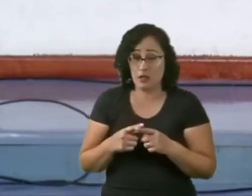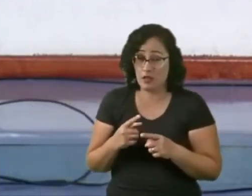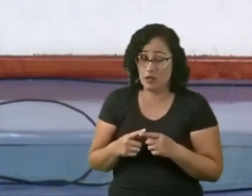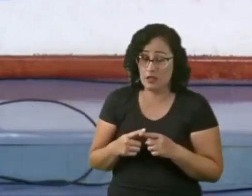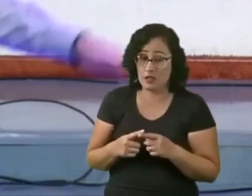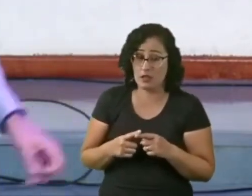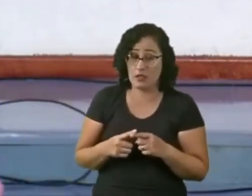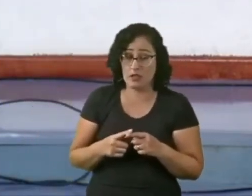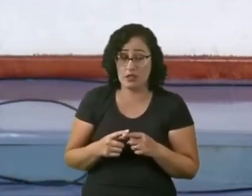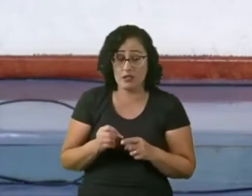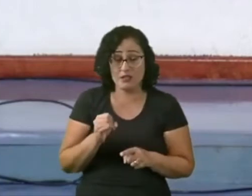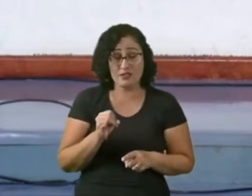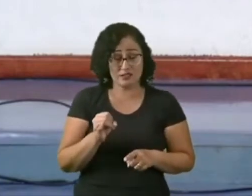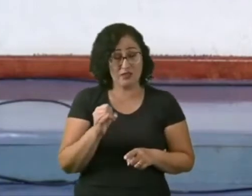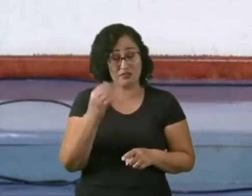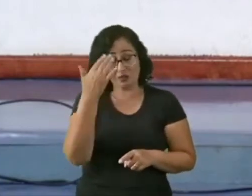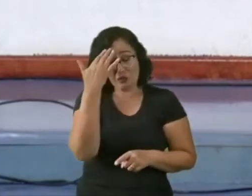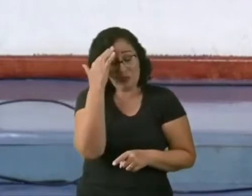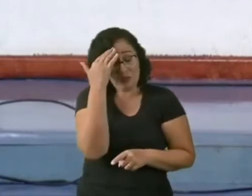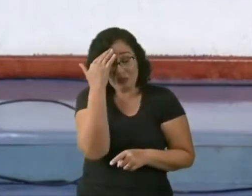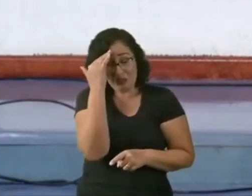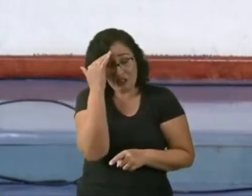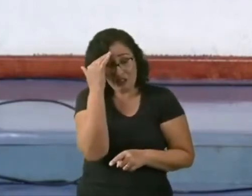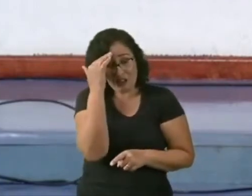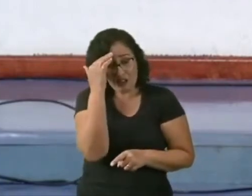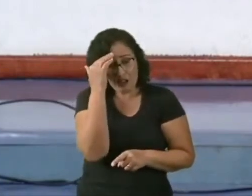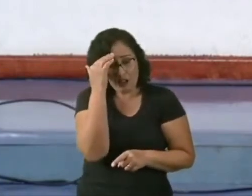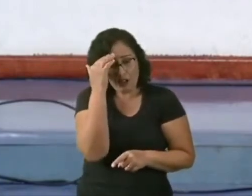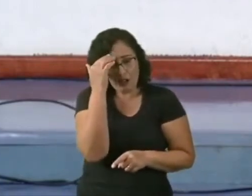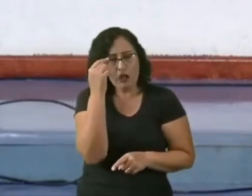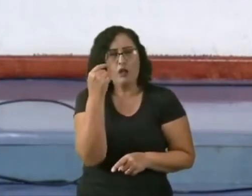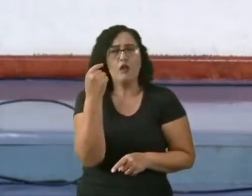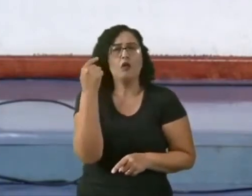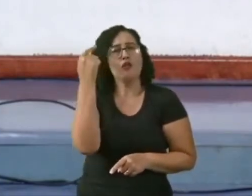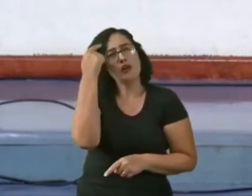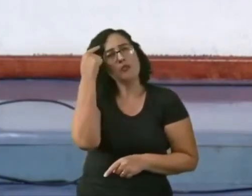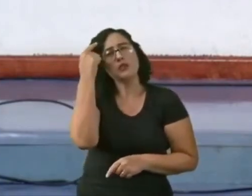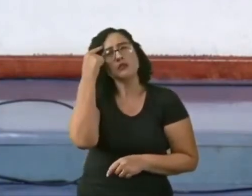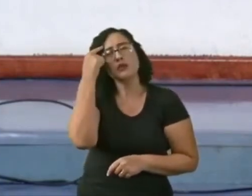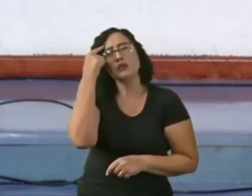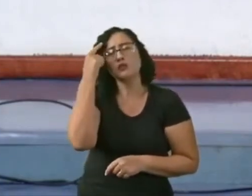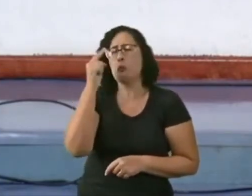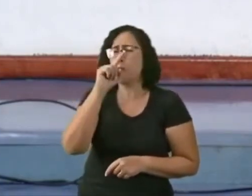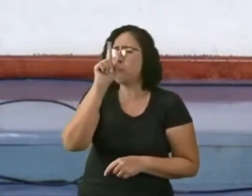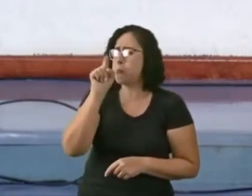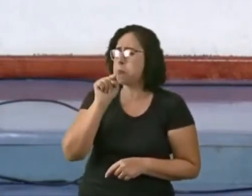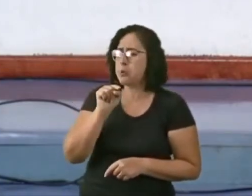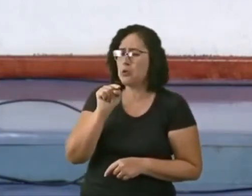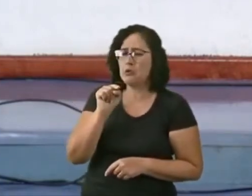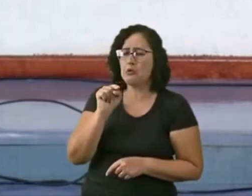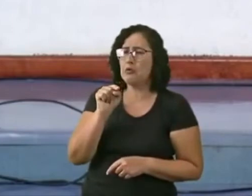naquele pior momento que eu passei? Onde estará Deus